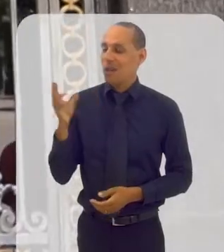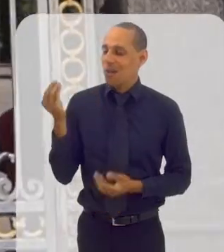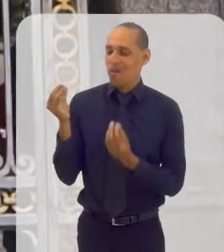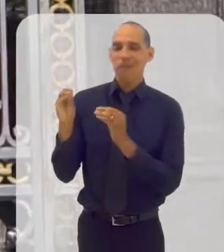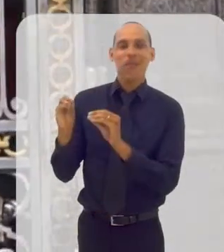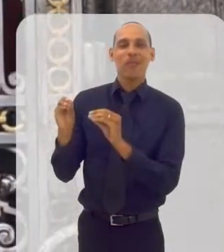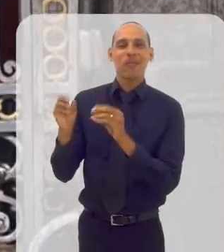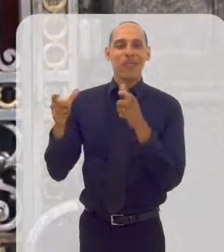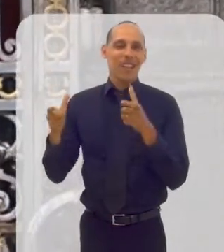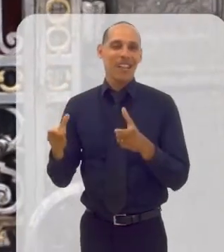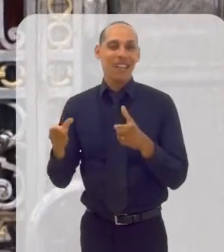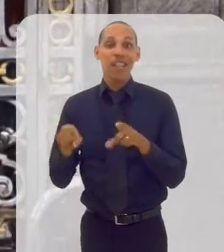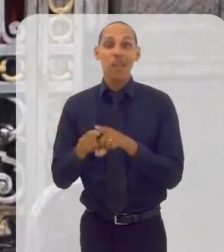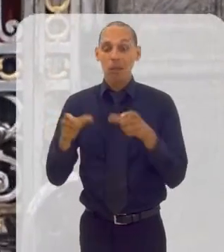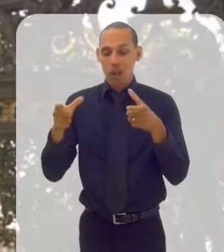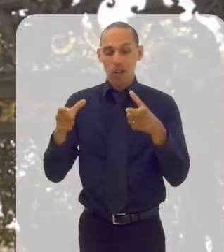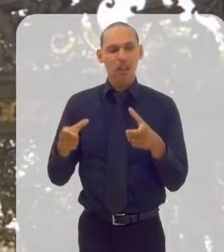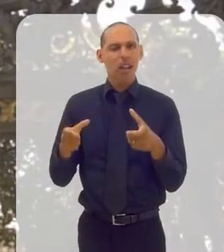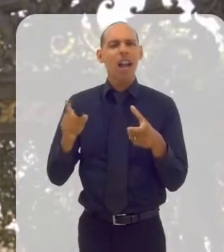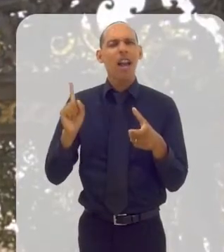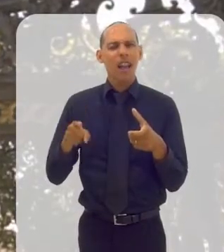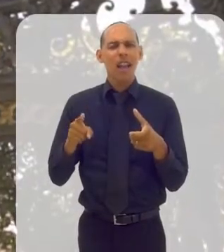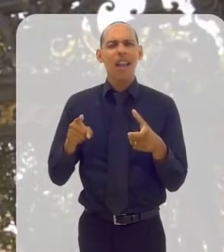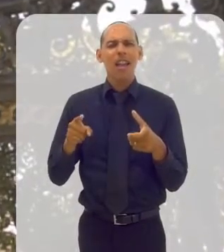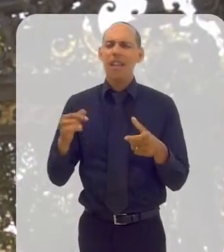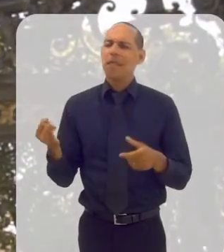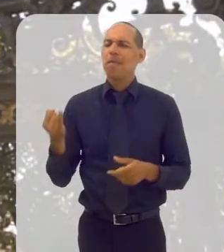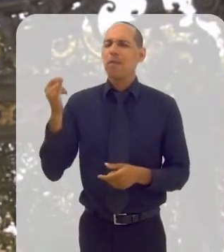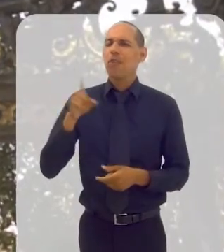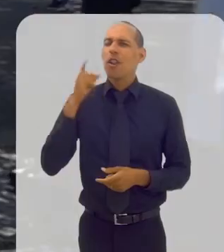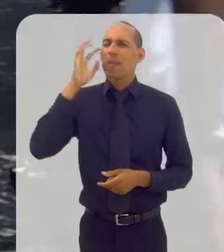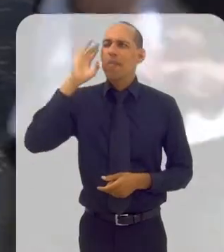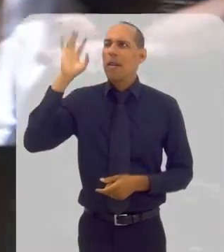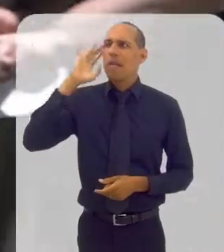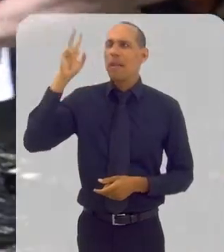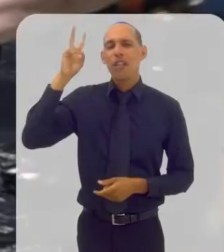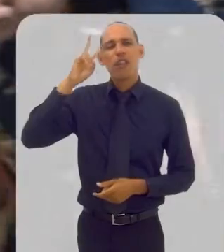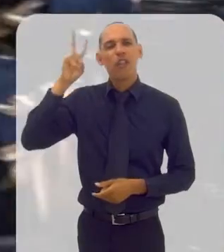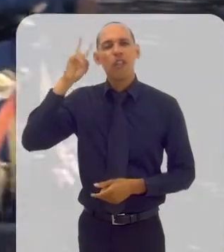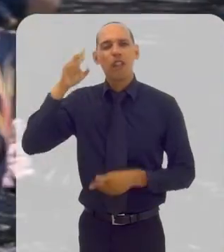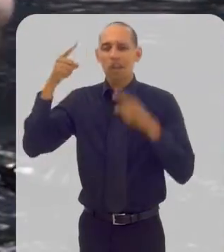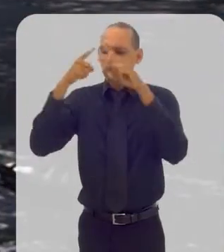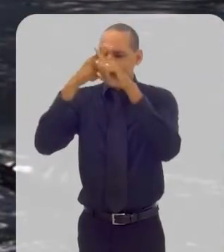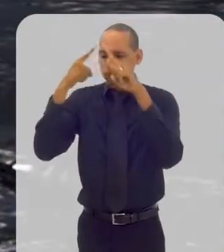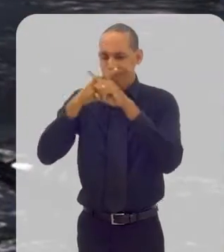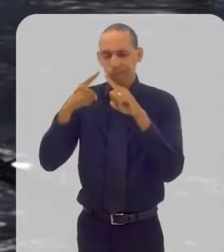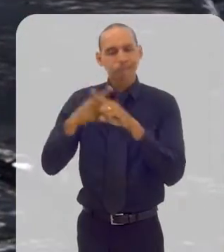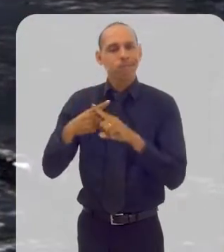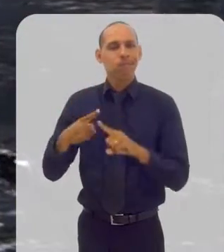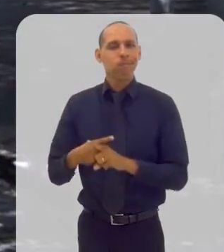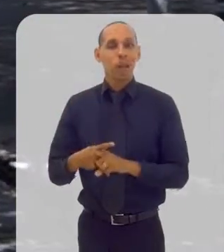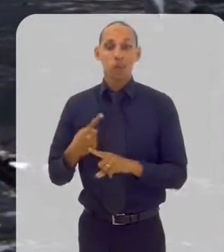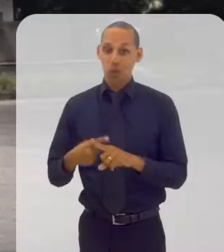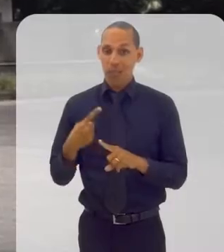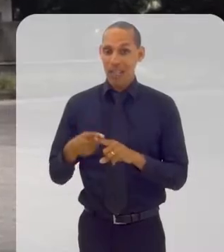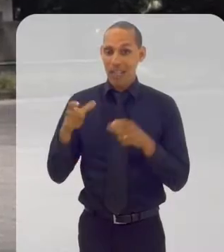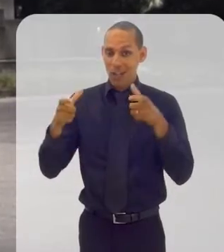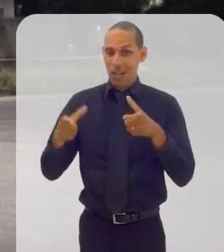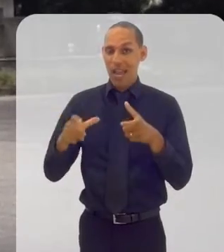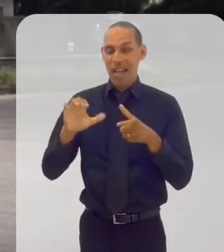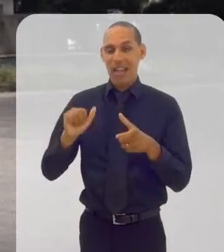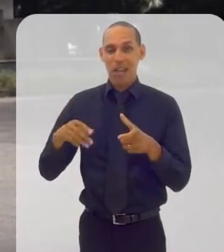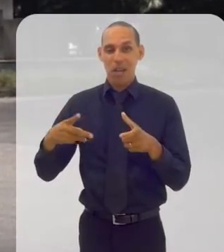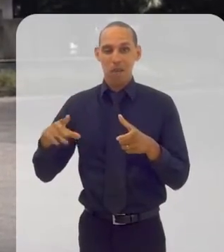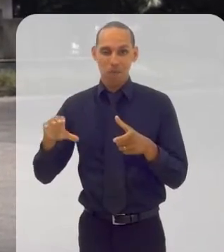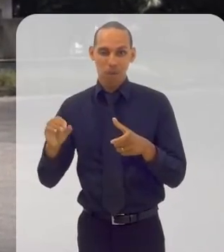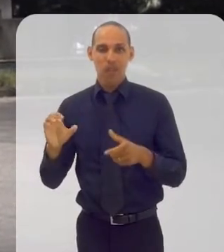tornar também esse lugar um ponto muito determinante para a gente pensar como que essas narrativas contraditórias acontecem. Porque